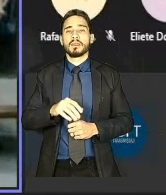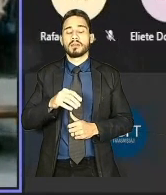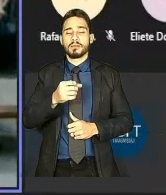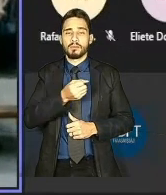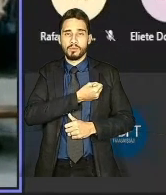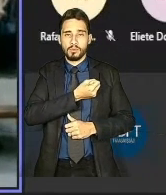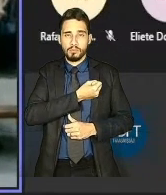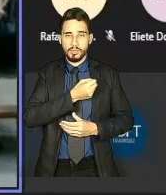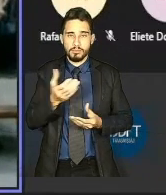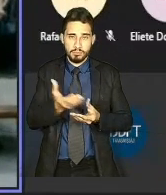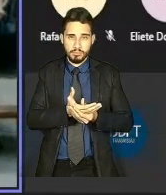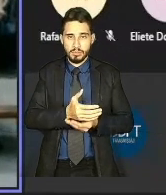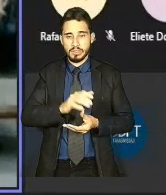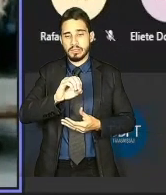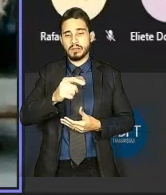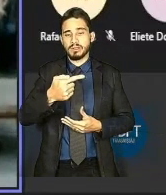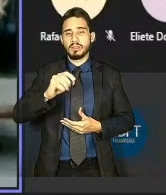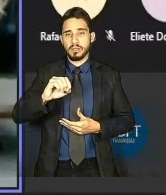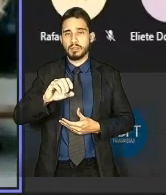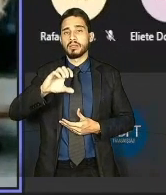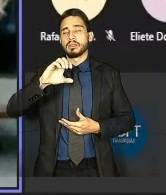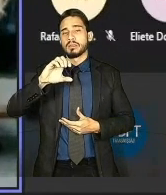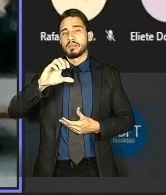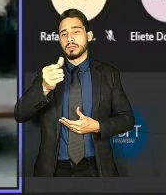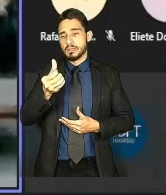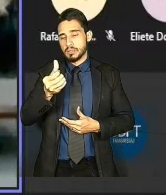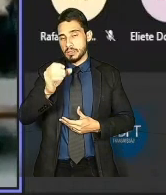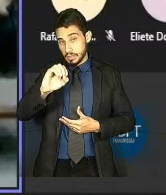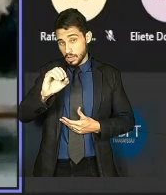É a apelação 070